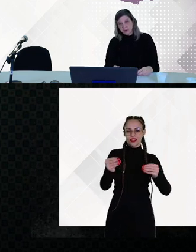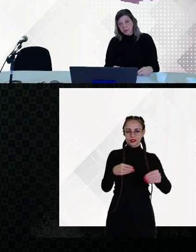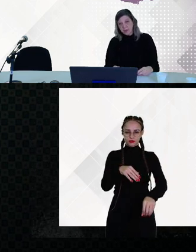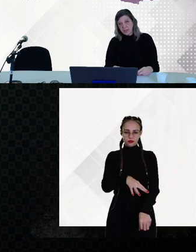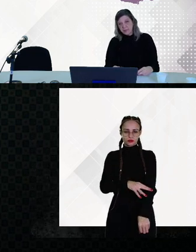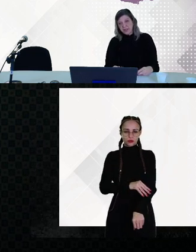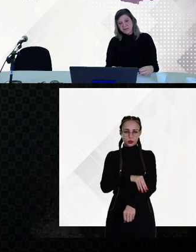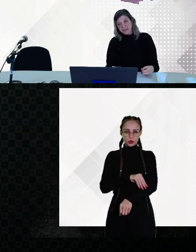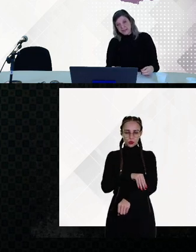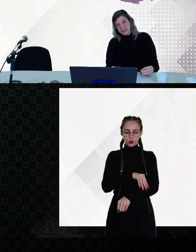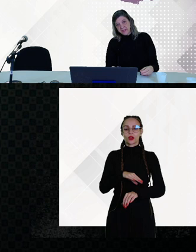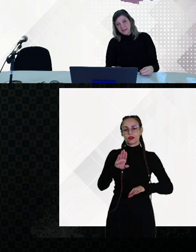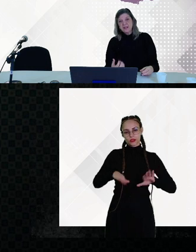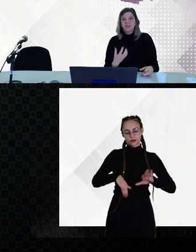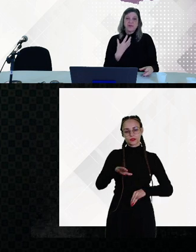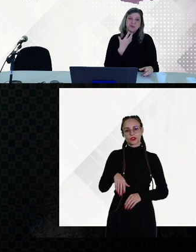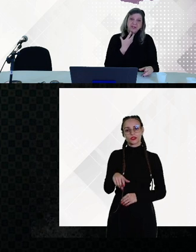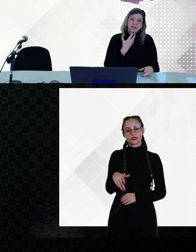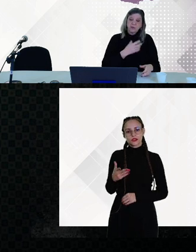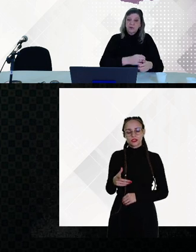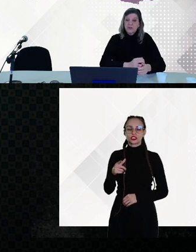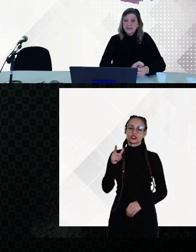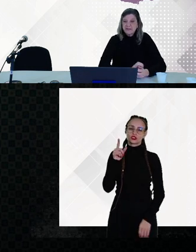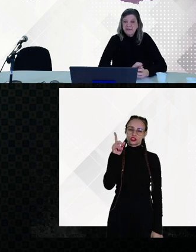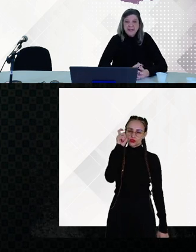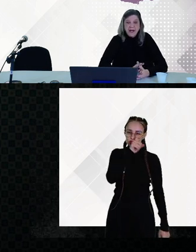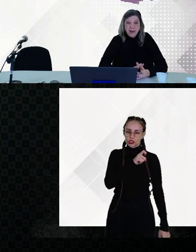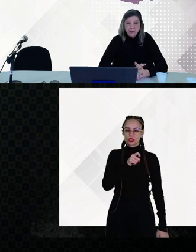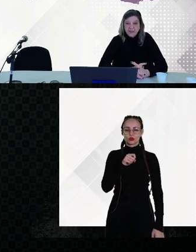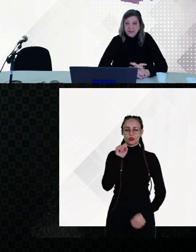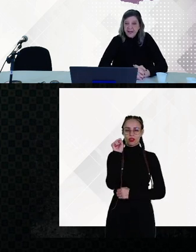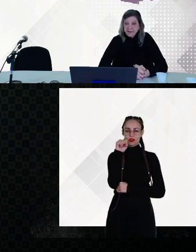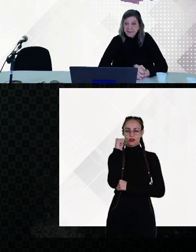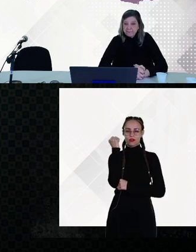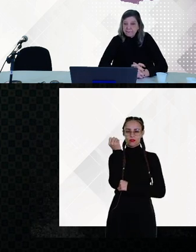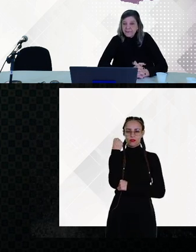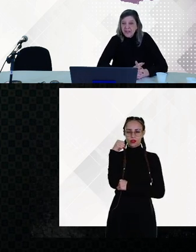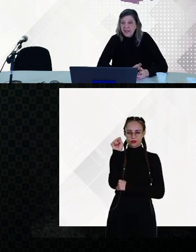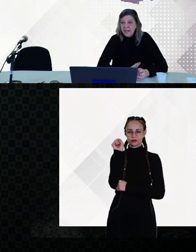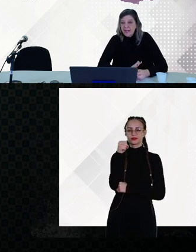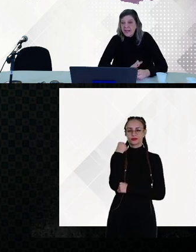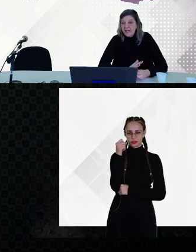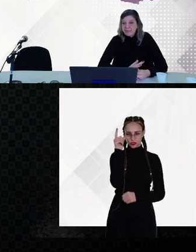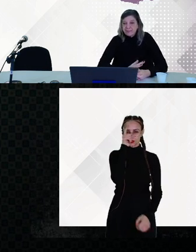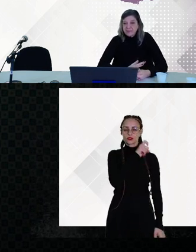hipotônico, tá? Muitas vezes ele tem dificuldade de controle de cervical, etc.